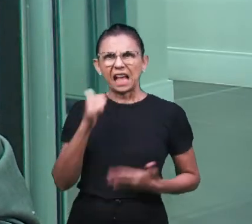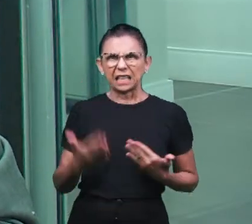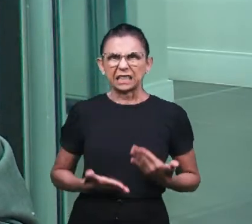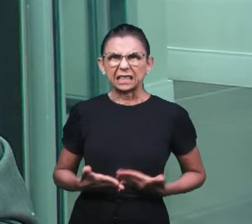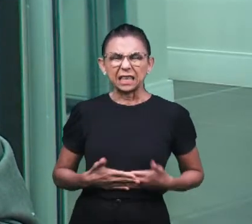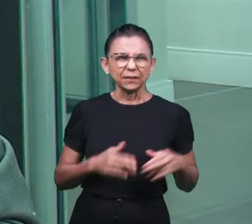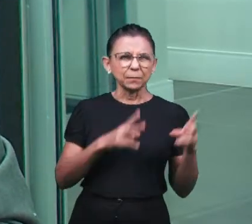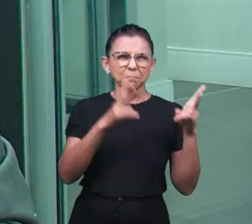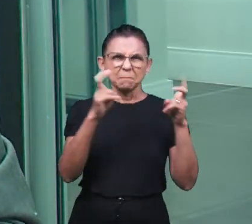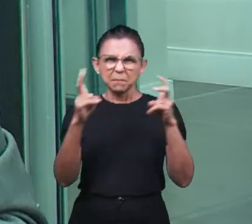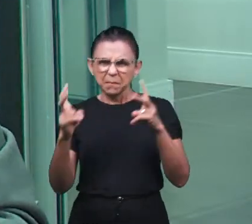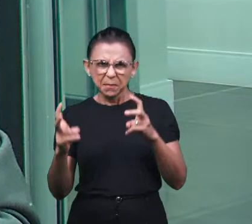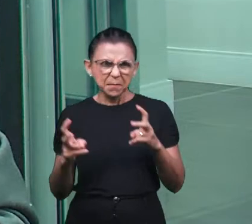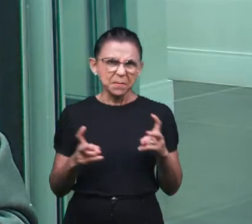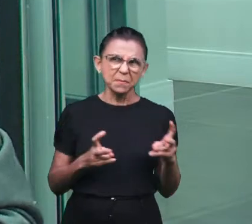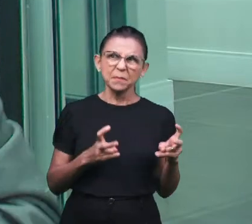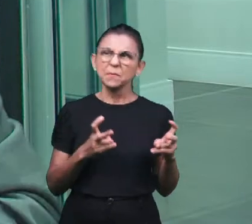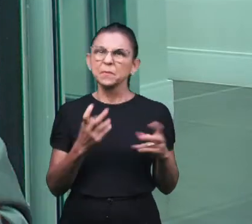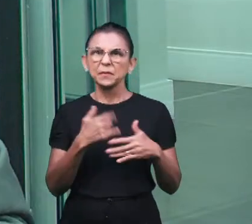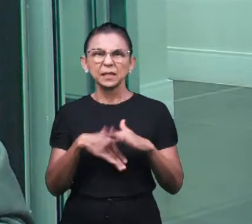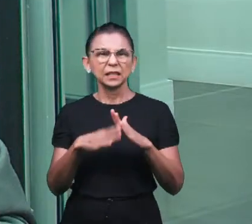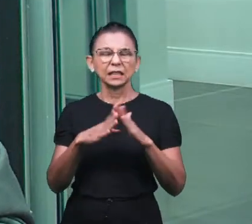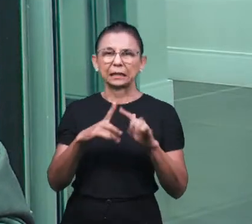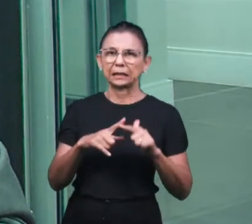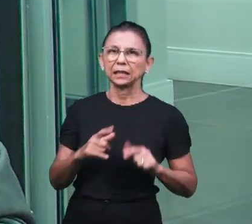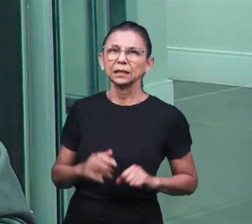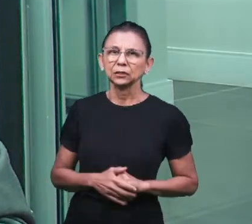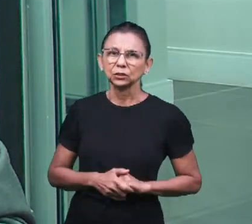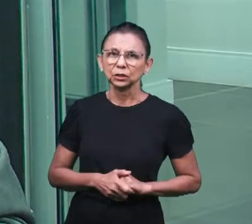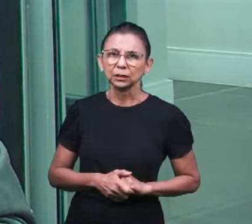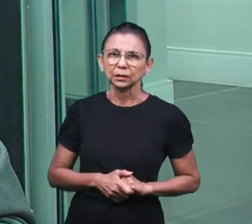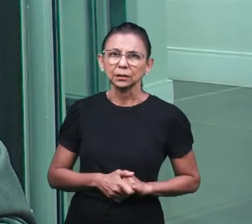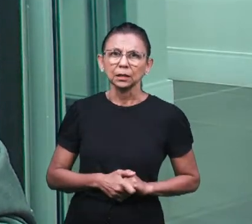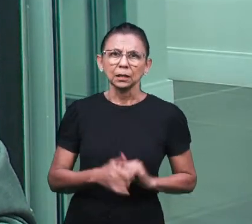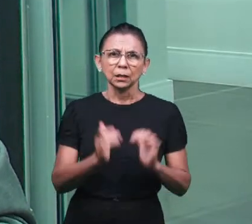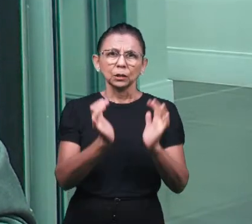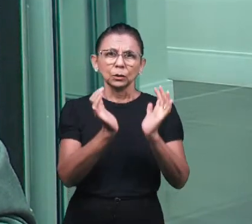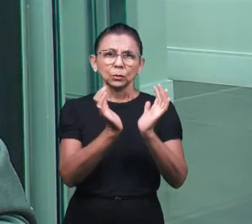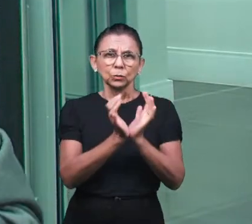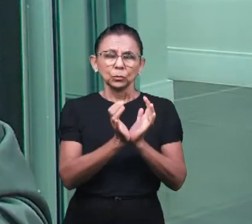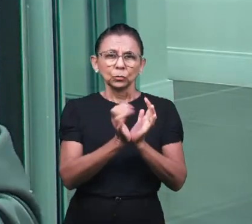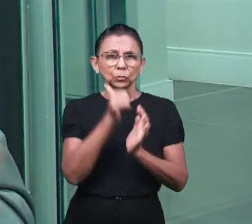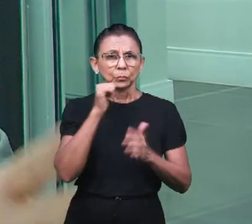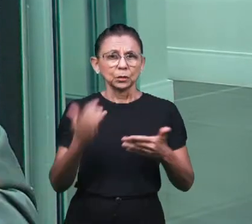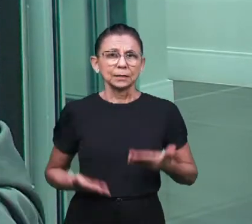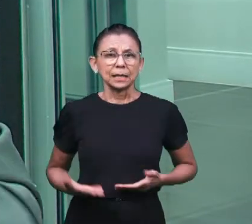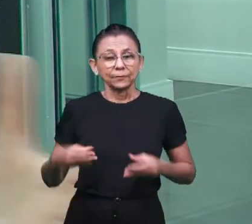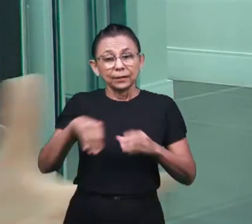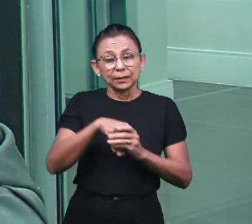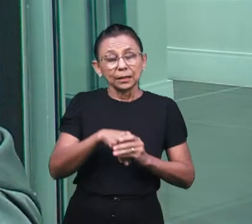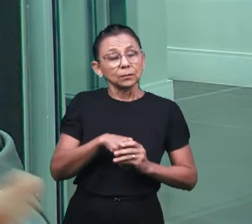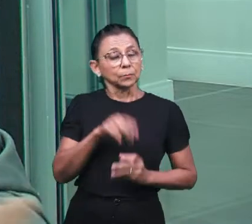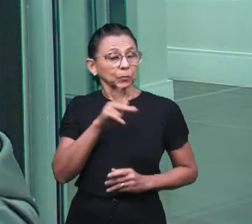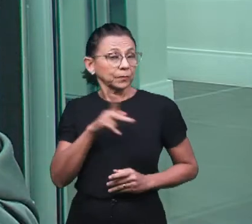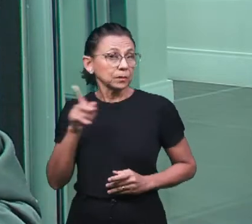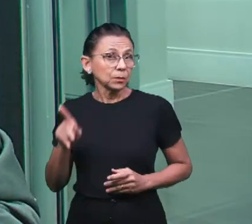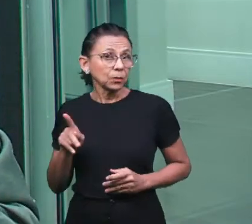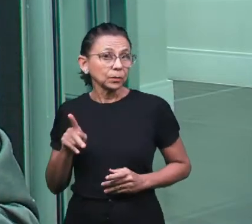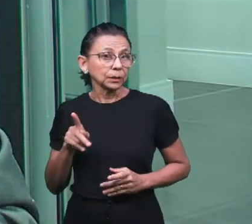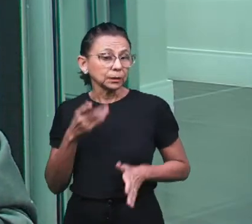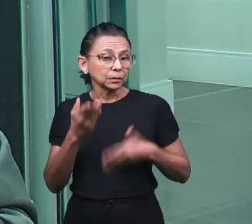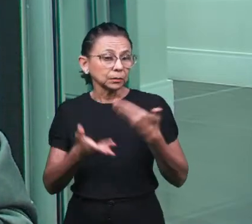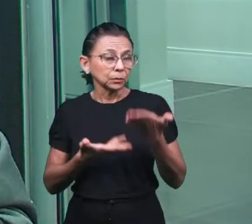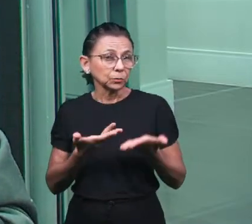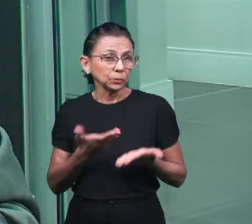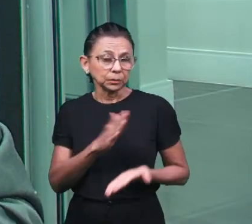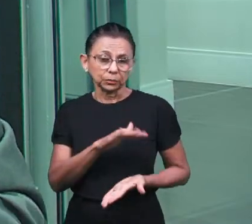aspectos da igreja. É o grupo de senhoras que sai as professoras para o ensino das crianças, né? 99% sai do